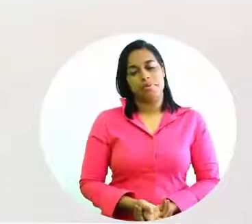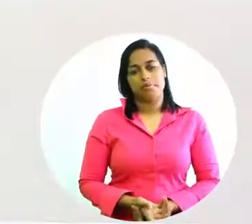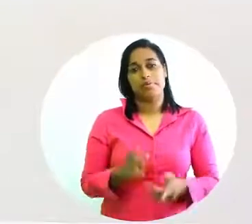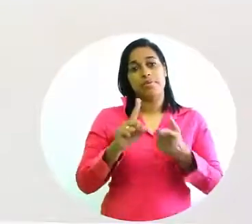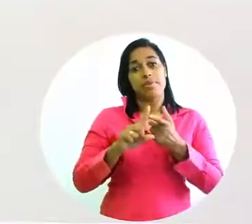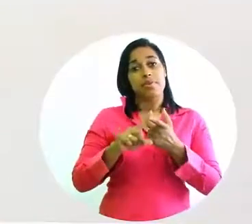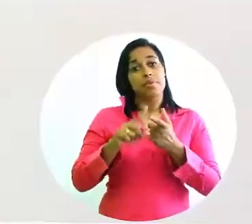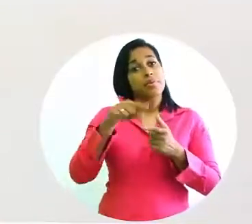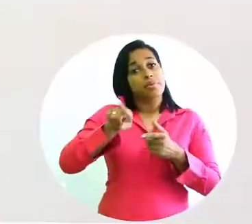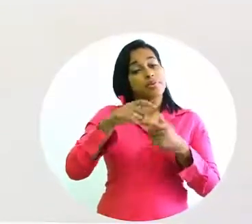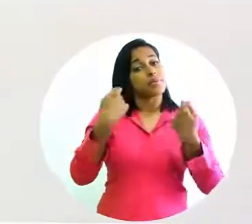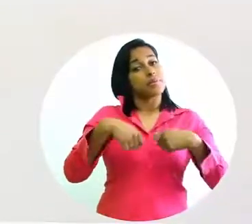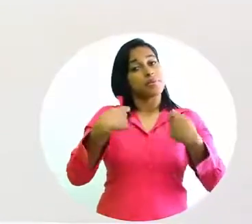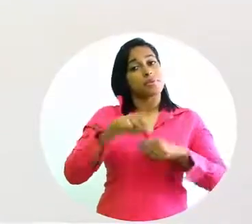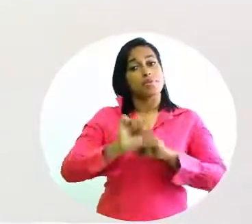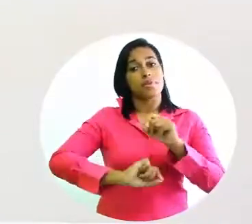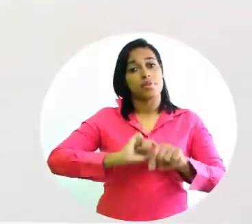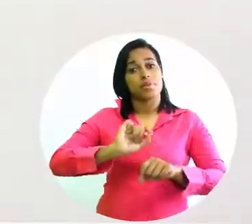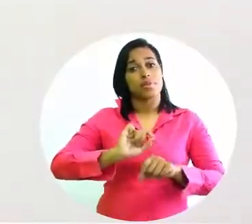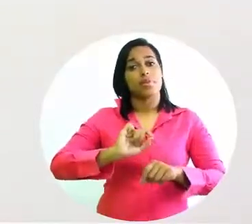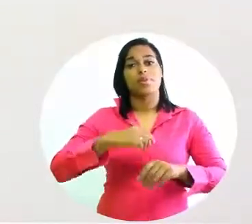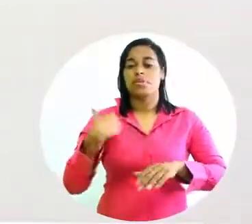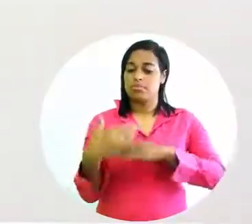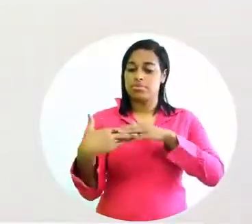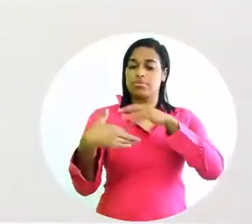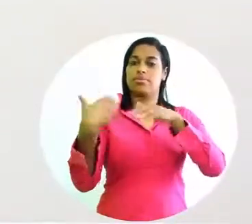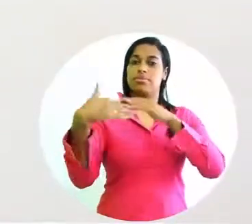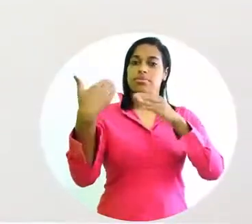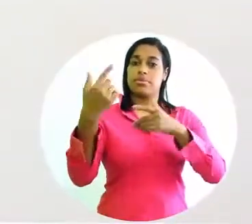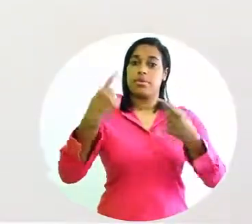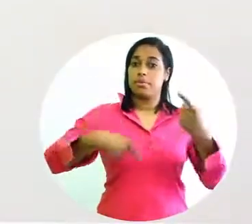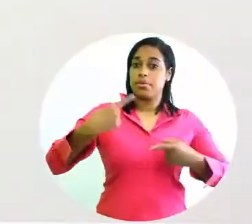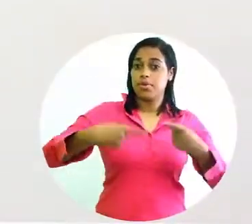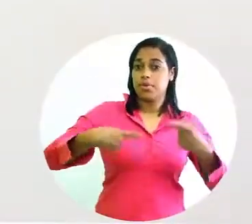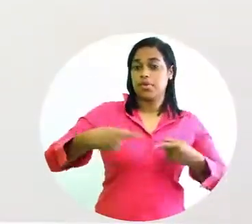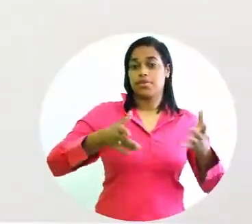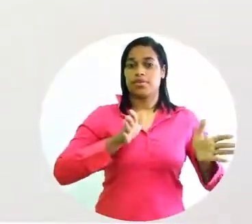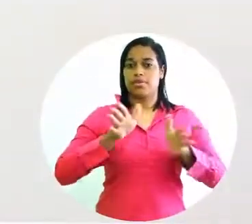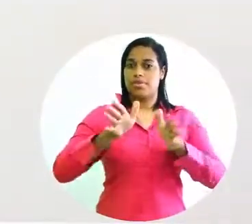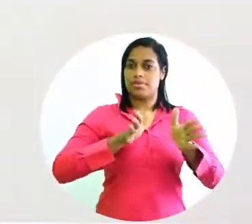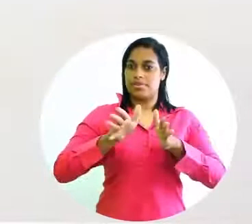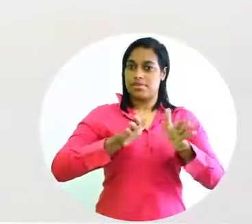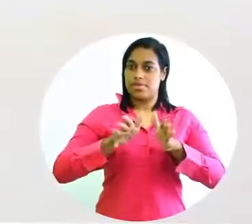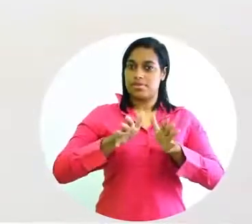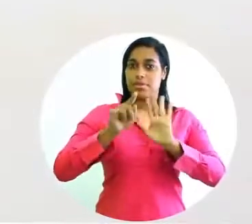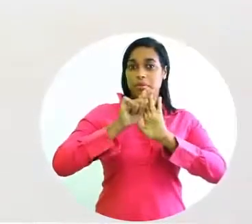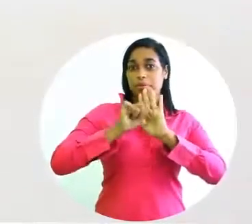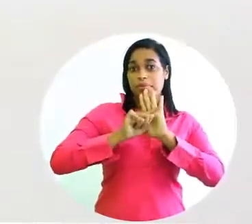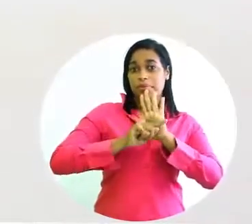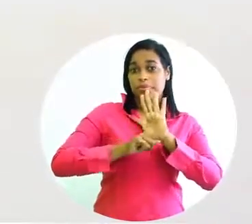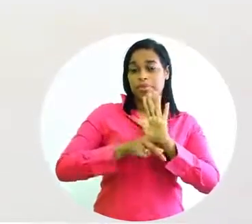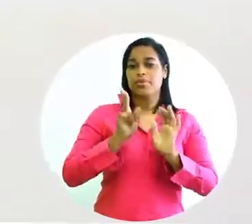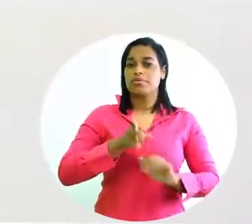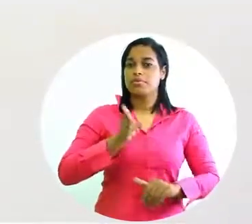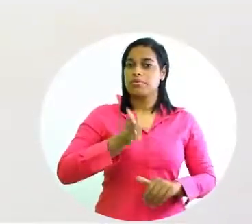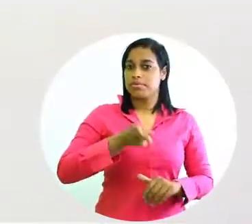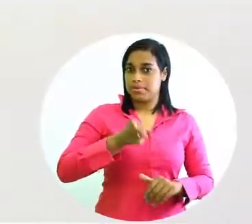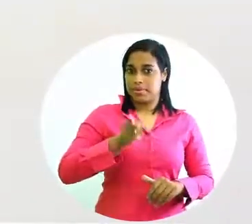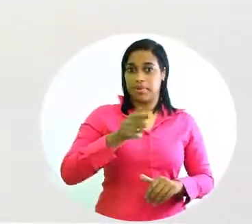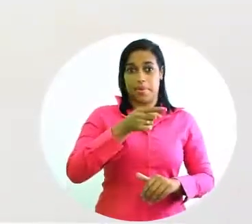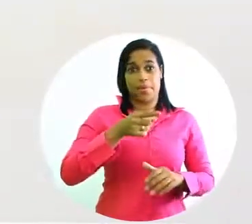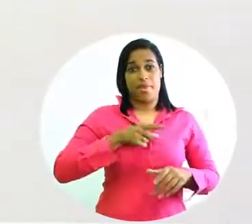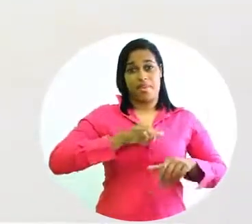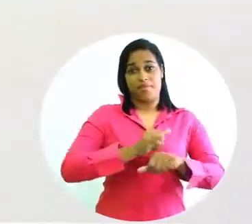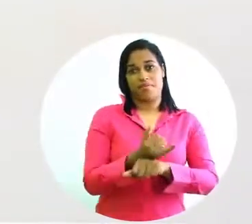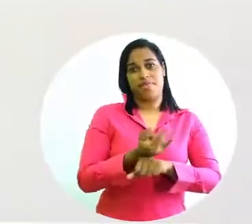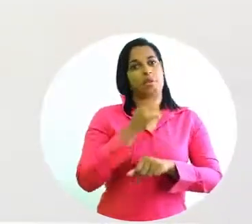Também nós vamos precisar que sejam desenvolvidas políticas de acesso e planos de contingência para